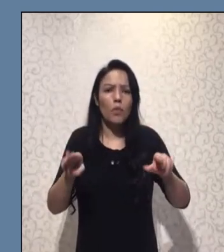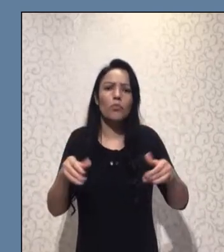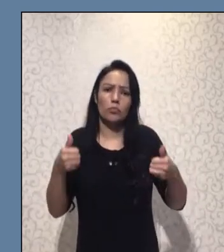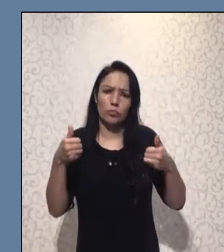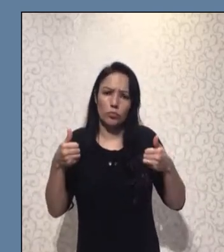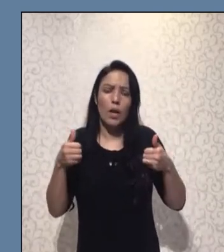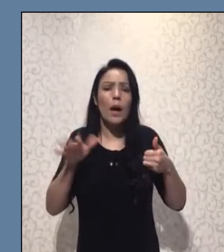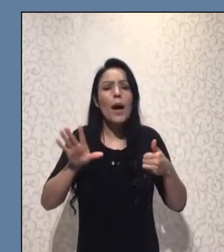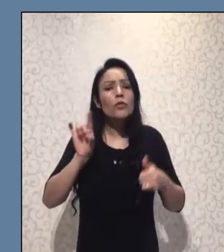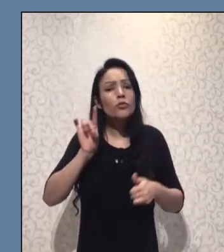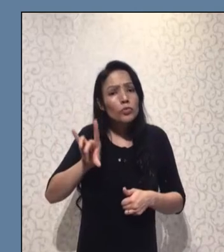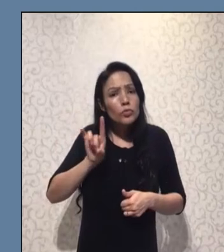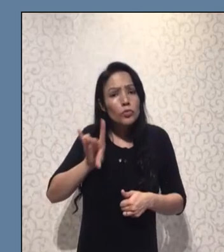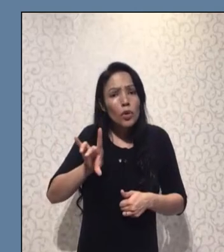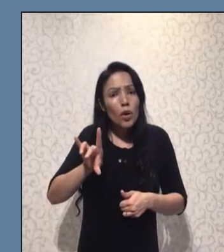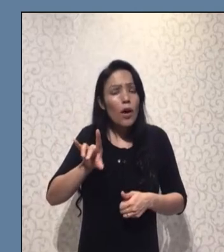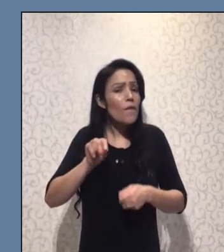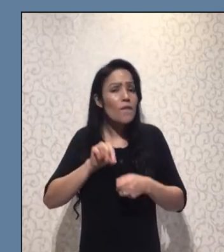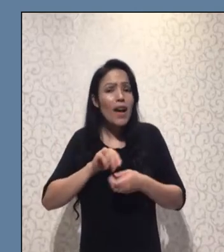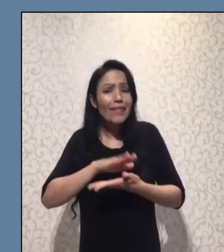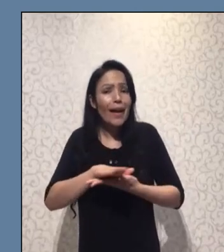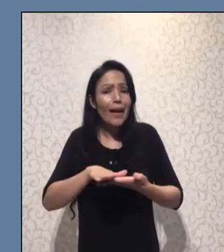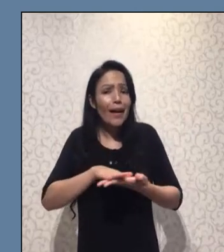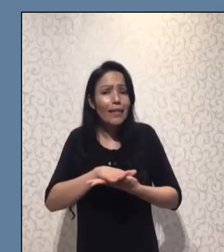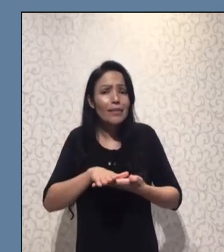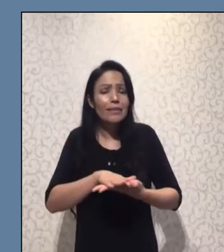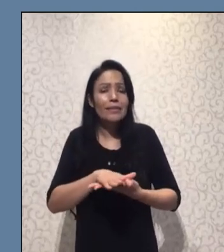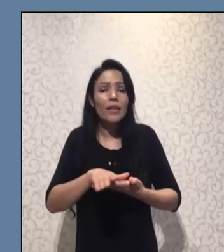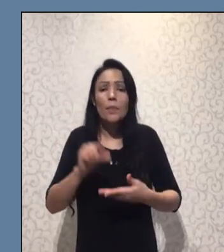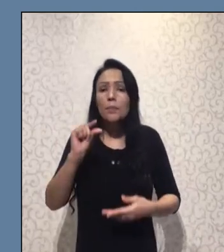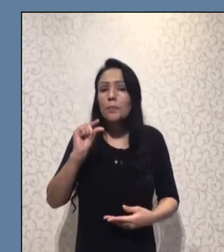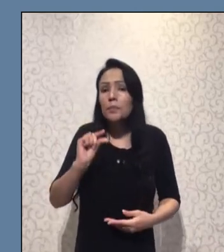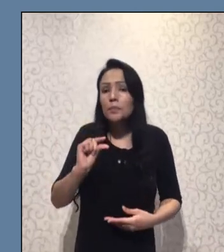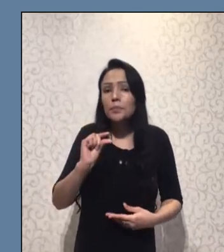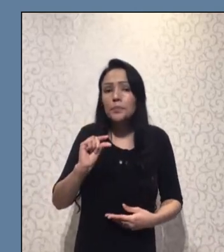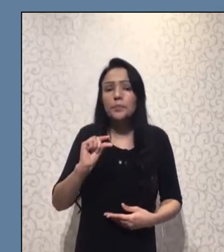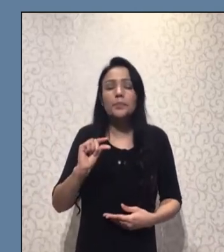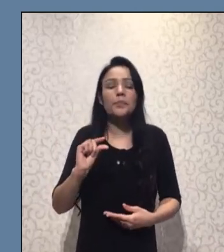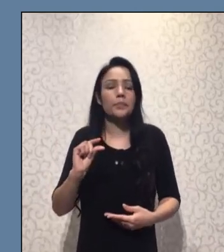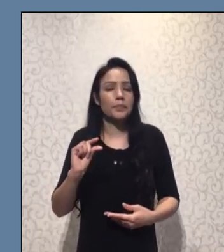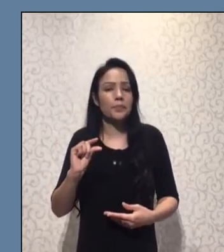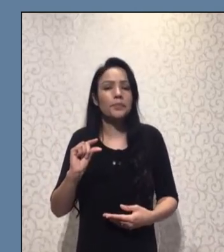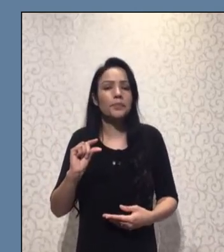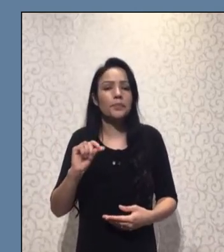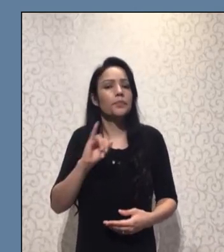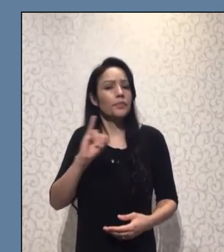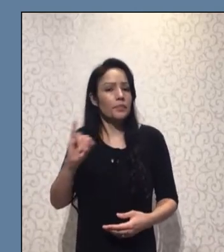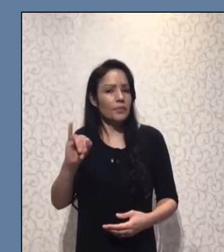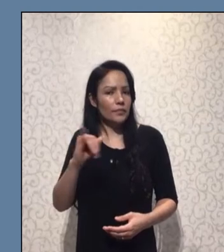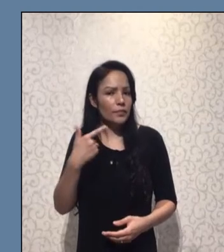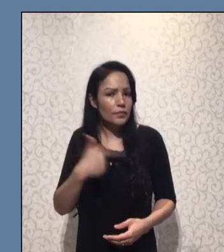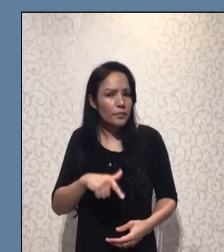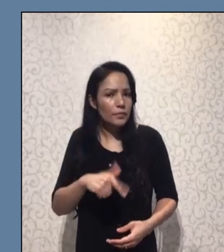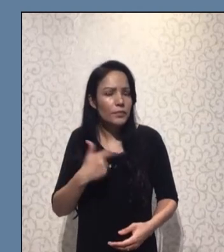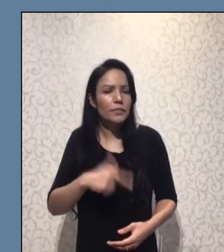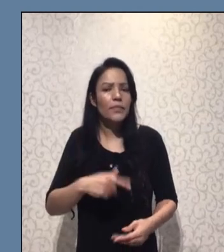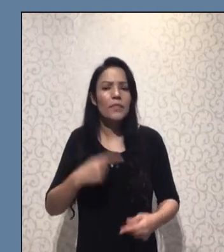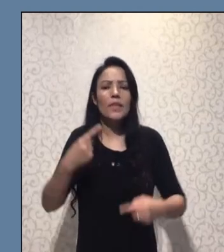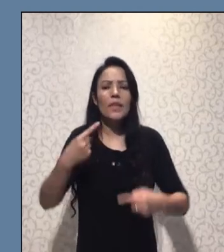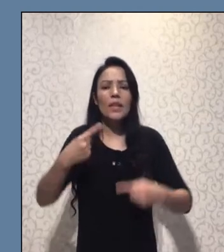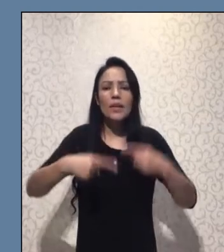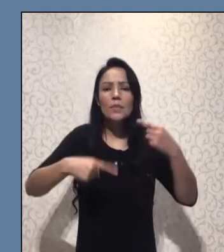não fazem nada, ou fazem muito pouco. Quer dizer, enquanto não tivermos políticas